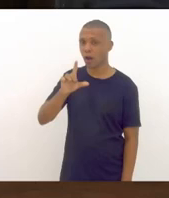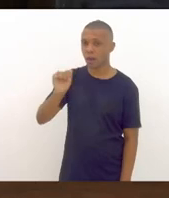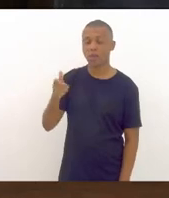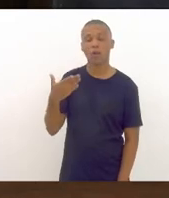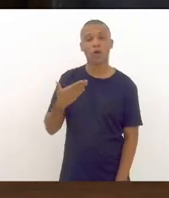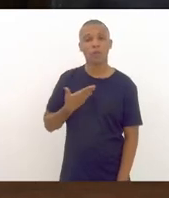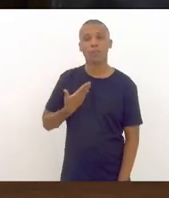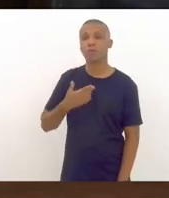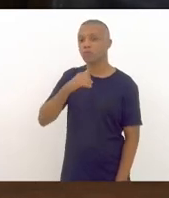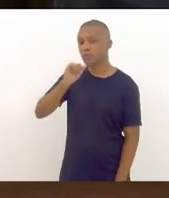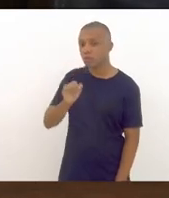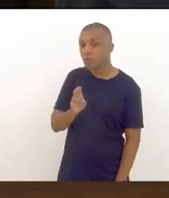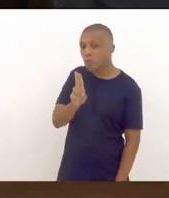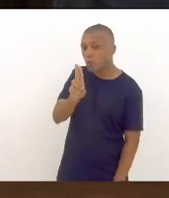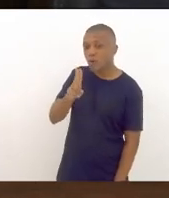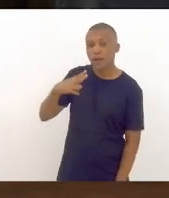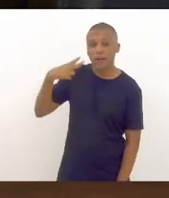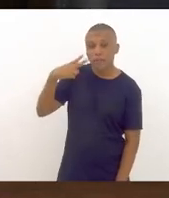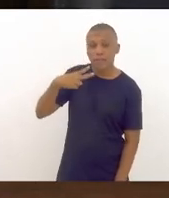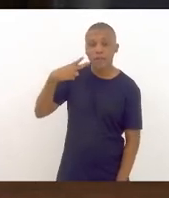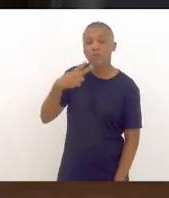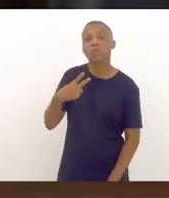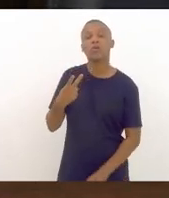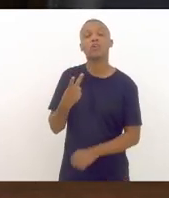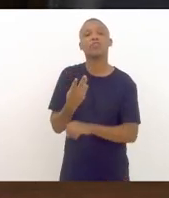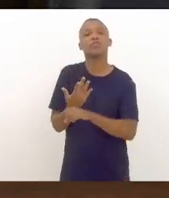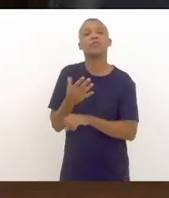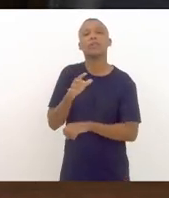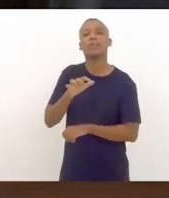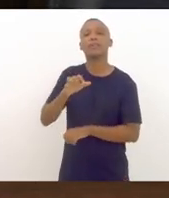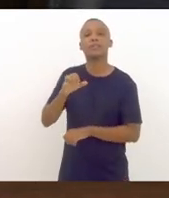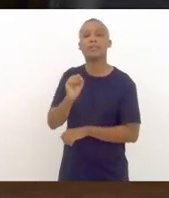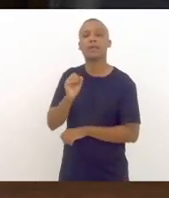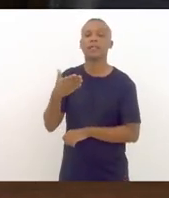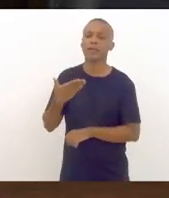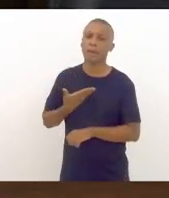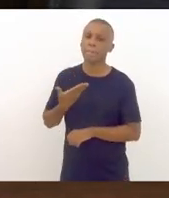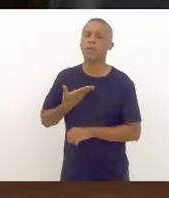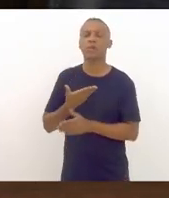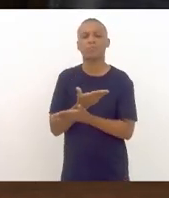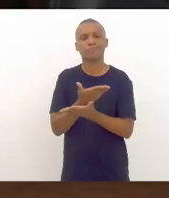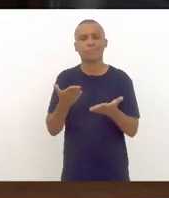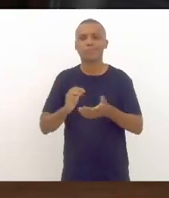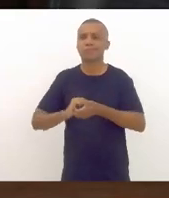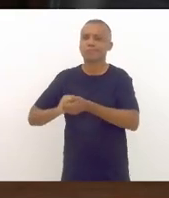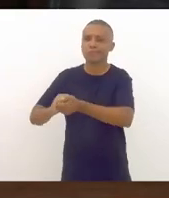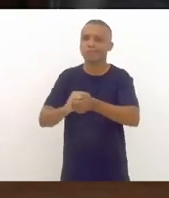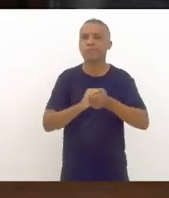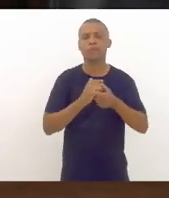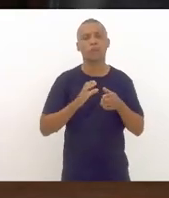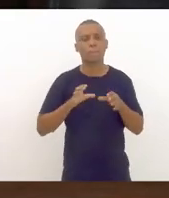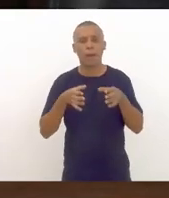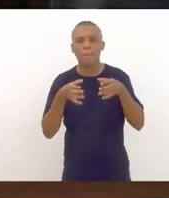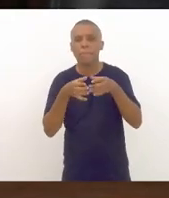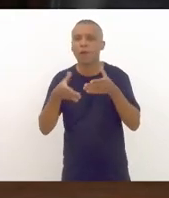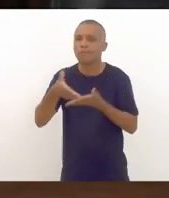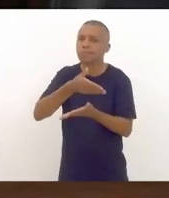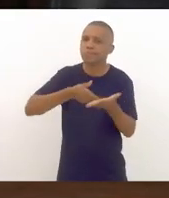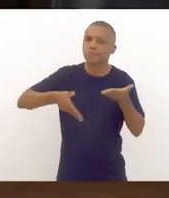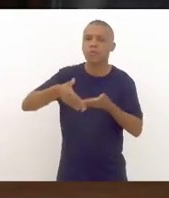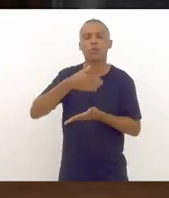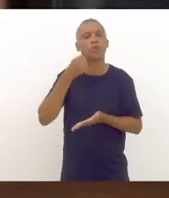Wilson, vereador de Duque de Caxias, amigos, amigas, toda a equipe do nosso